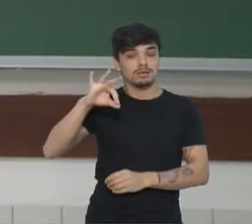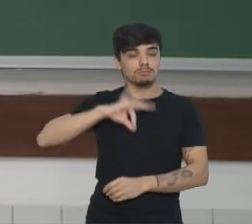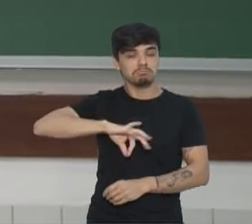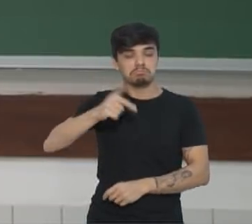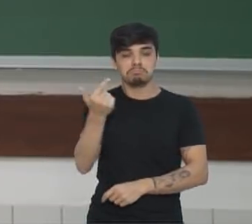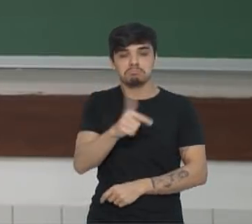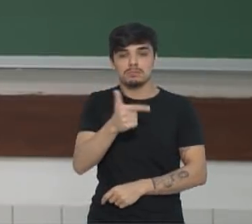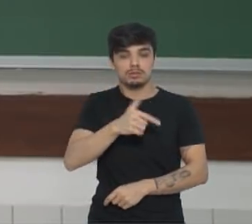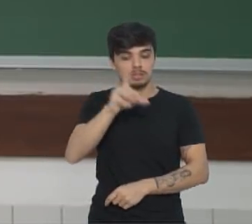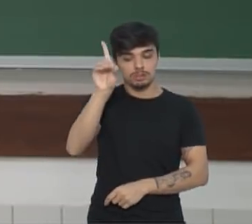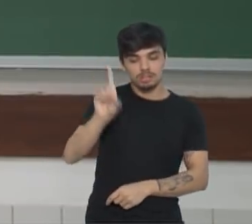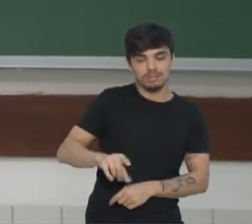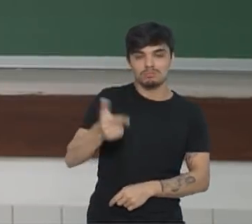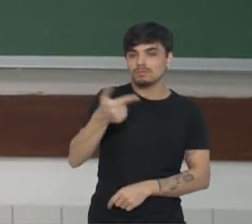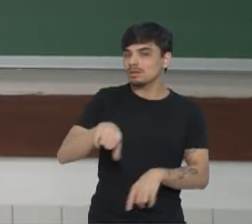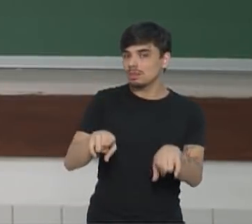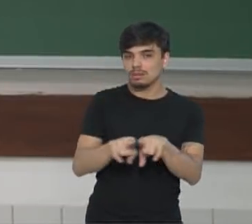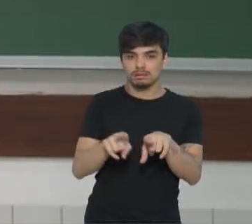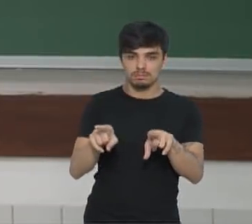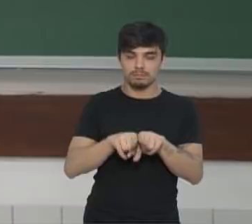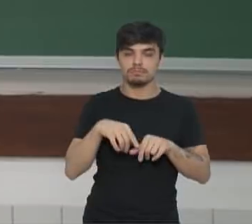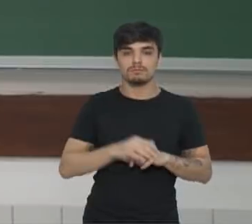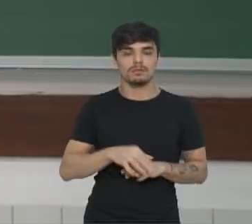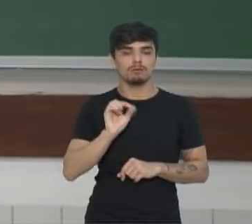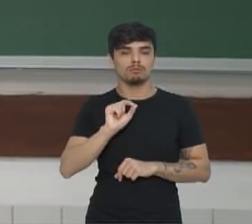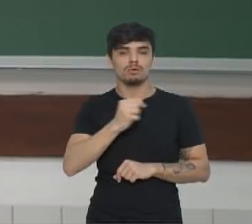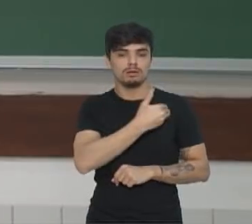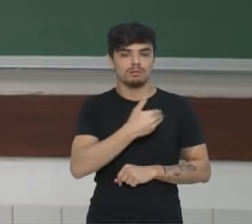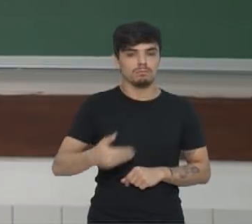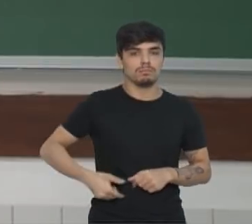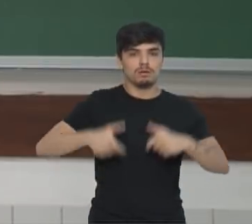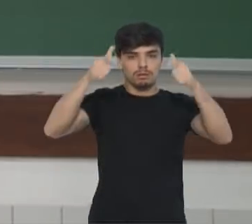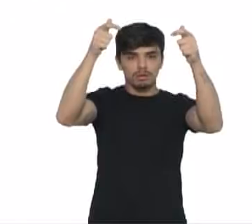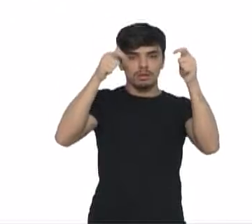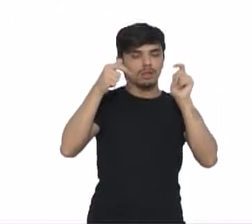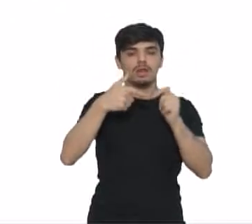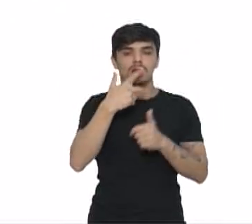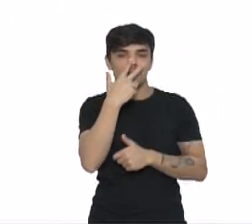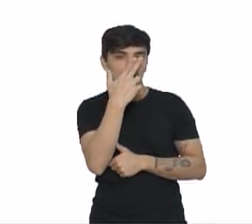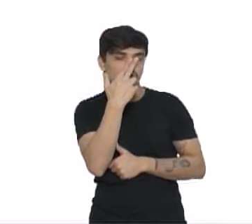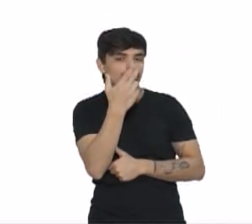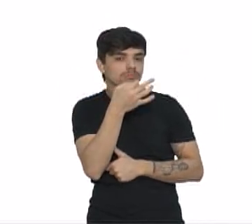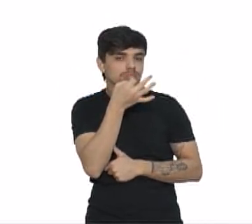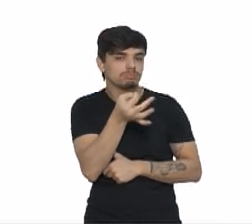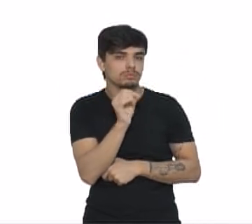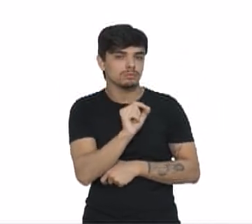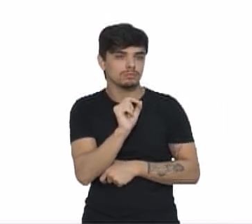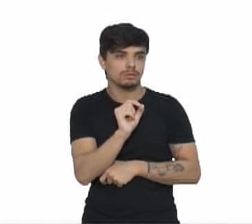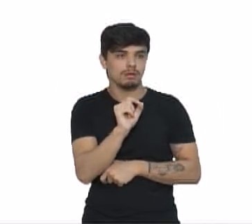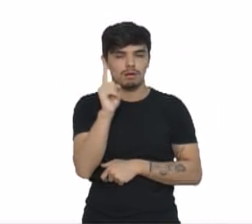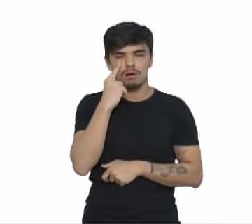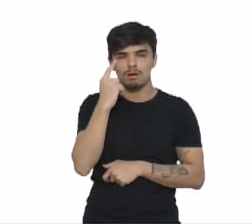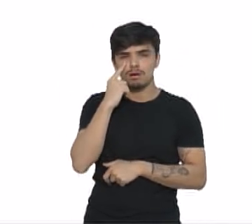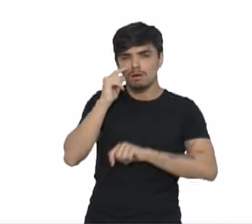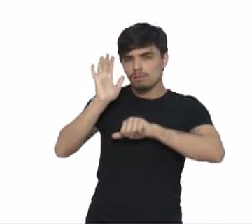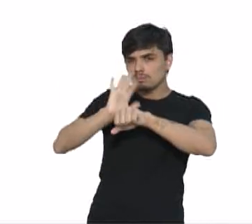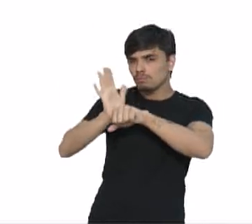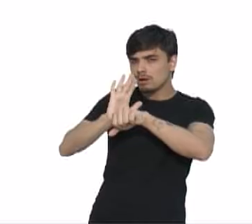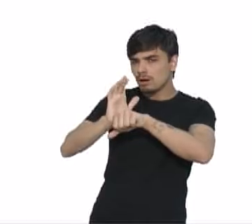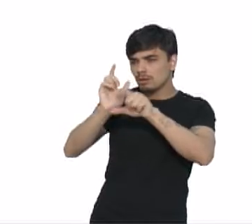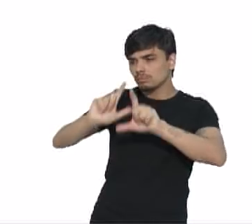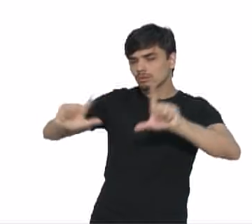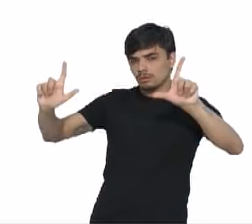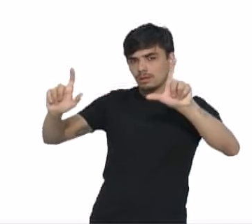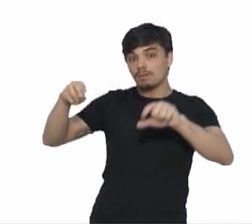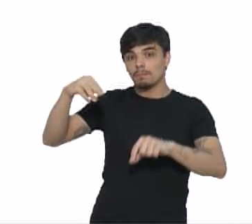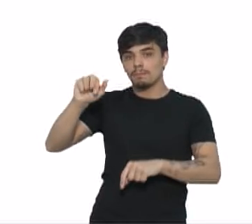tem direito a votar. E o que a monarquia vai achar disso? Eu trago aí para vocês uma cena. Essa aqui é a Maria Antonieta, princesa